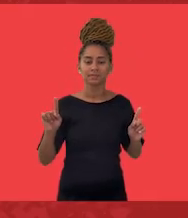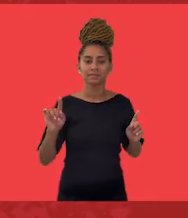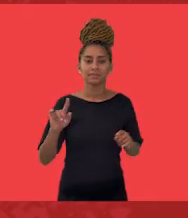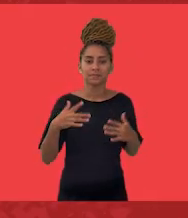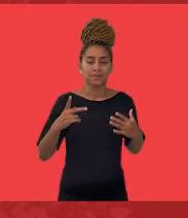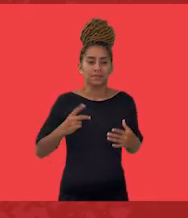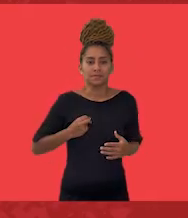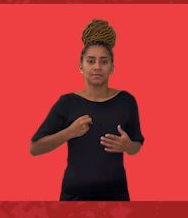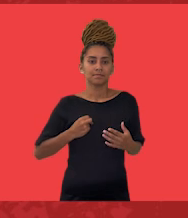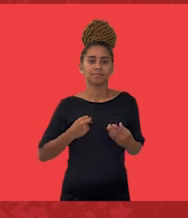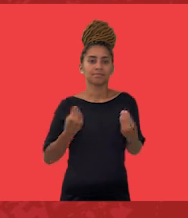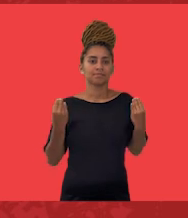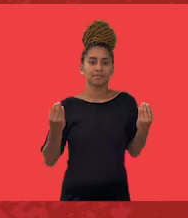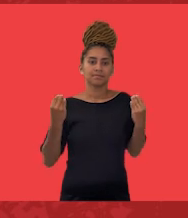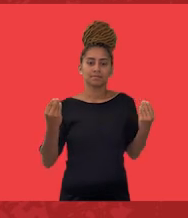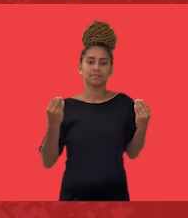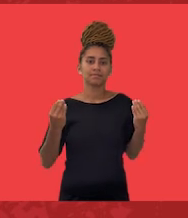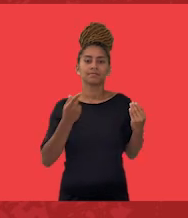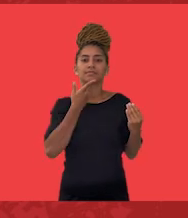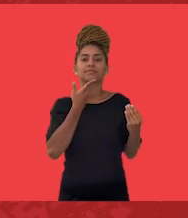dizer teu nome.